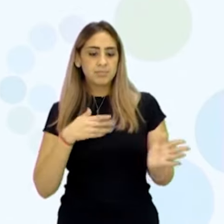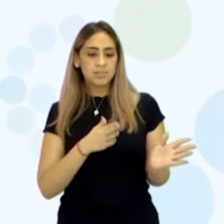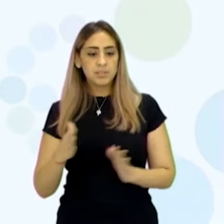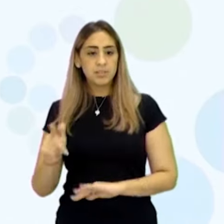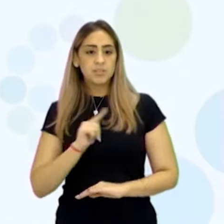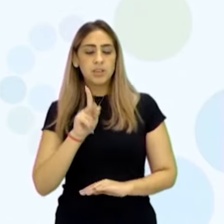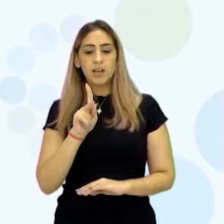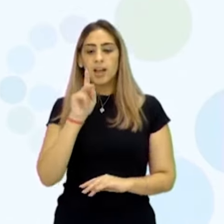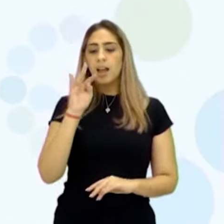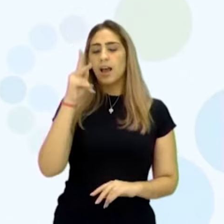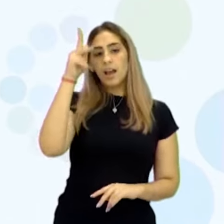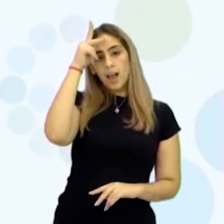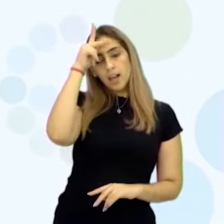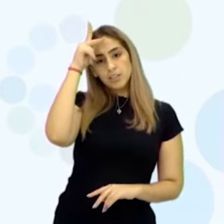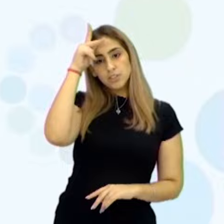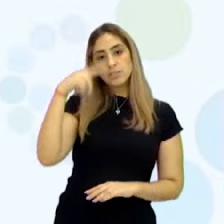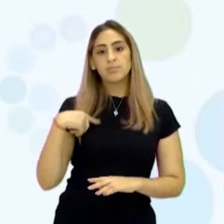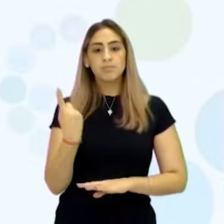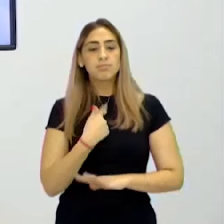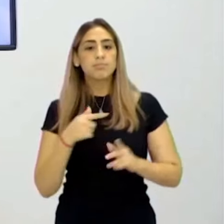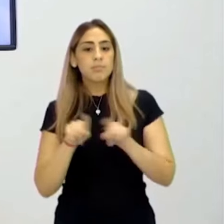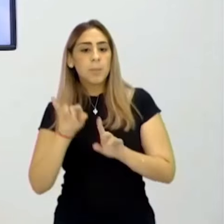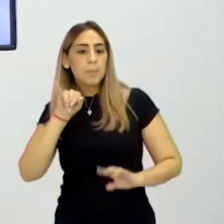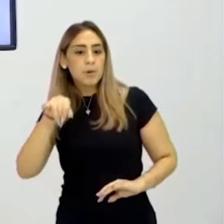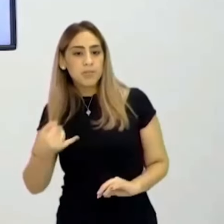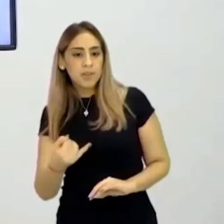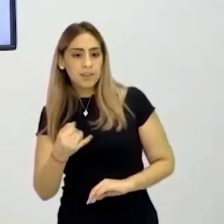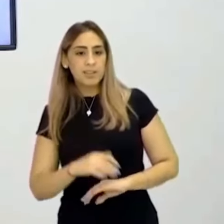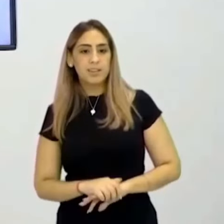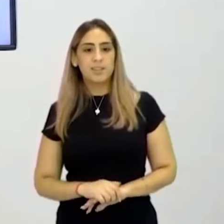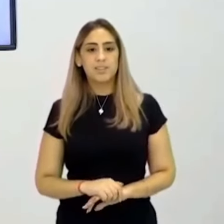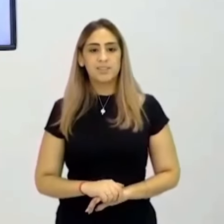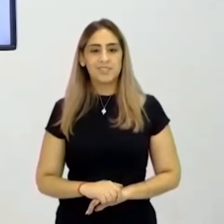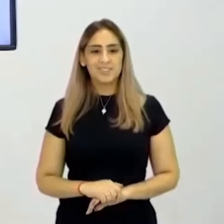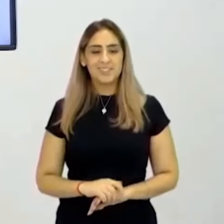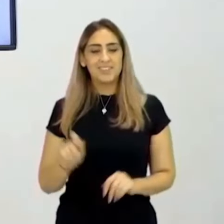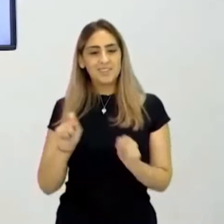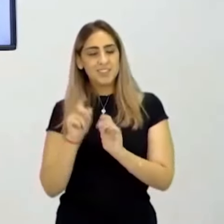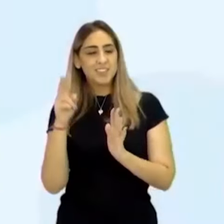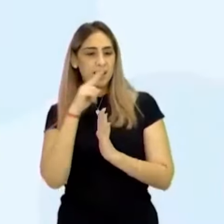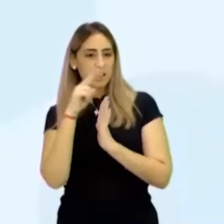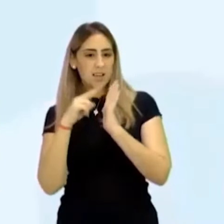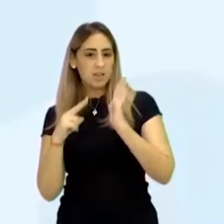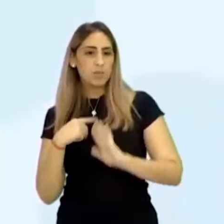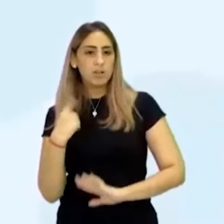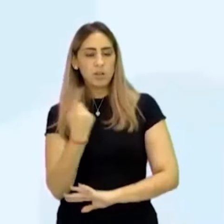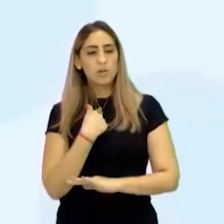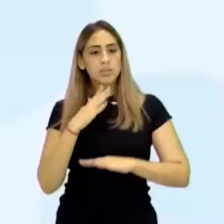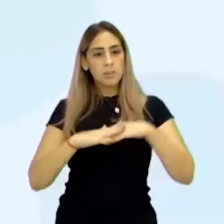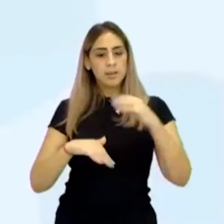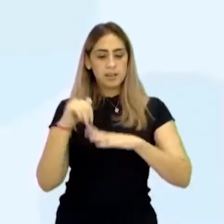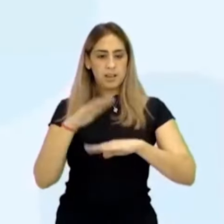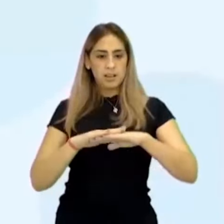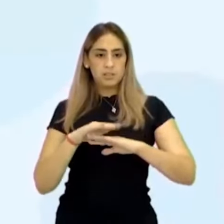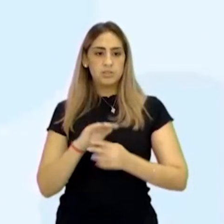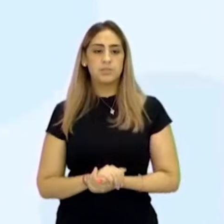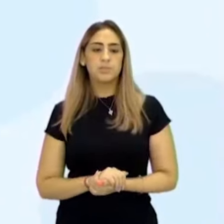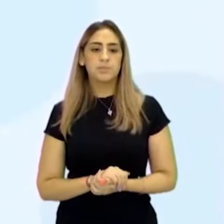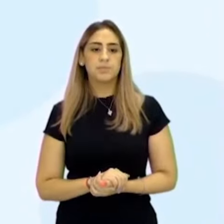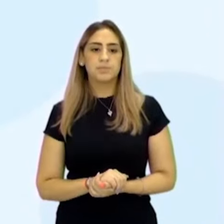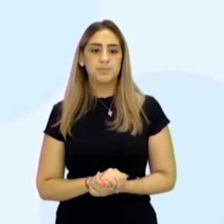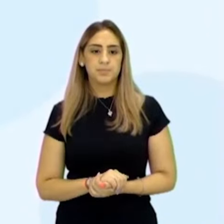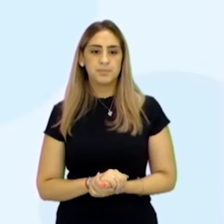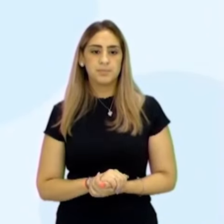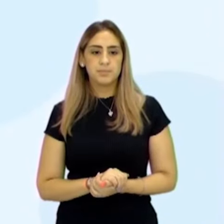teremos a Kátia. E aí, aproveitando, vamos fazer a leitura, então, da nossa habilidade? Vamos lá.